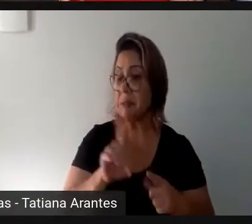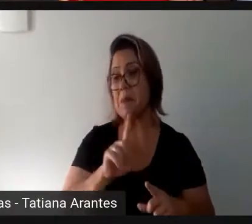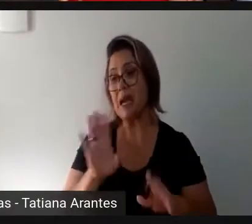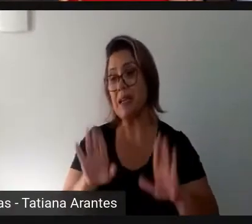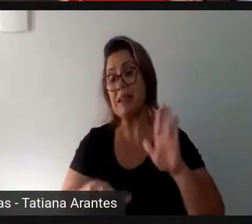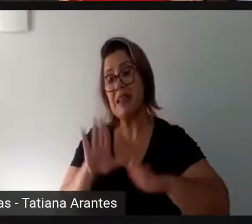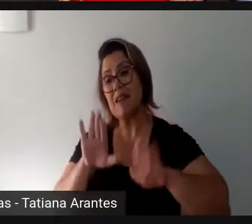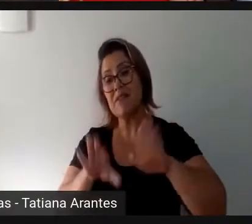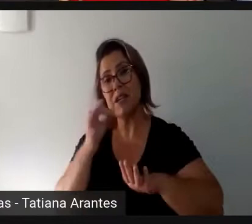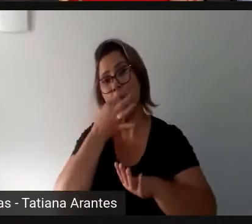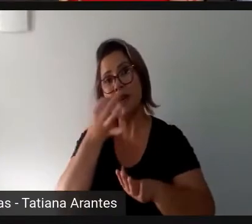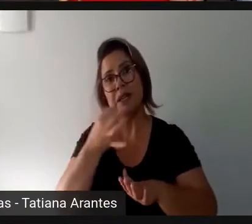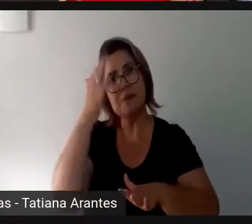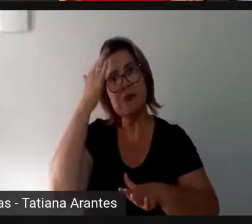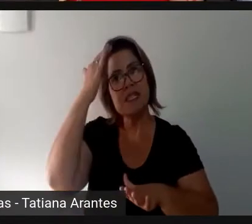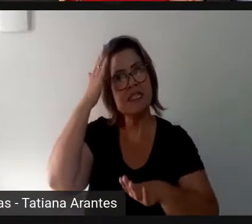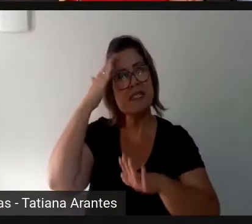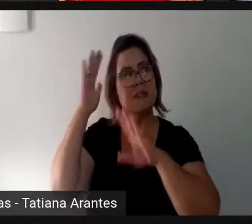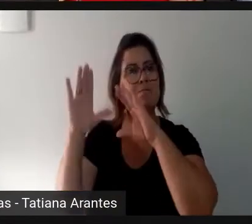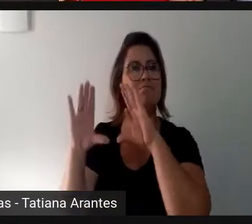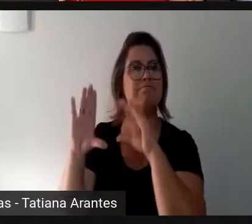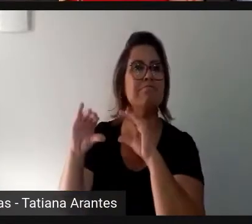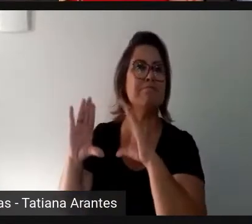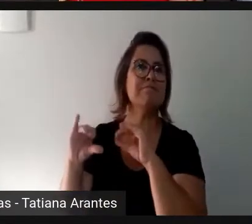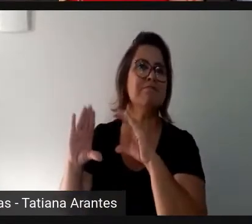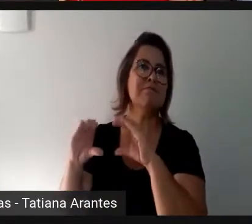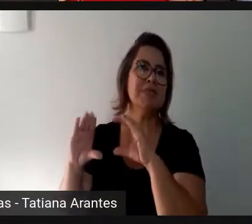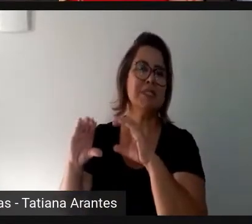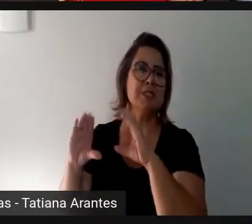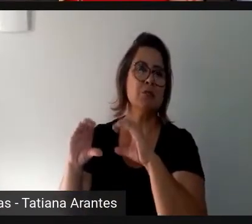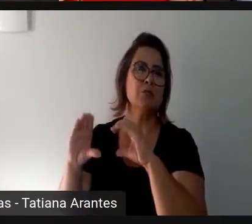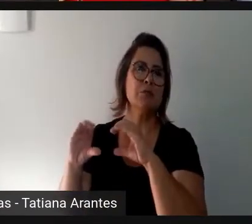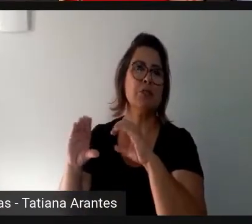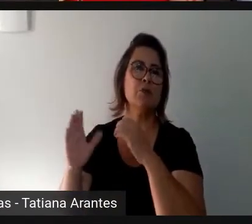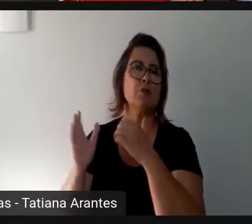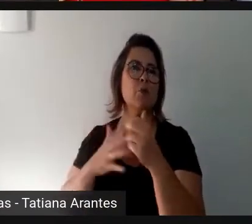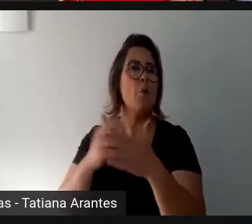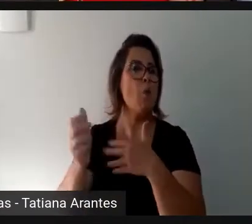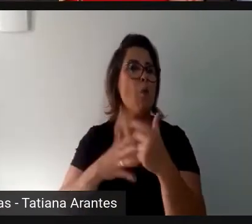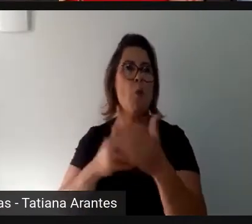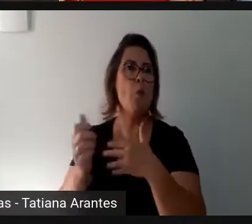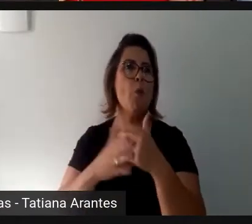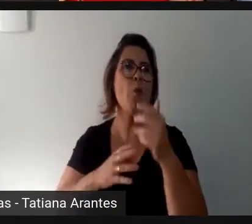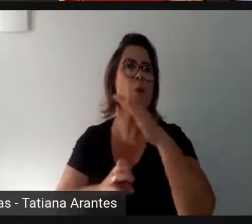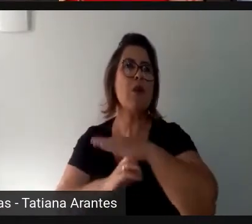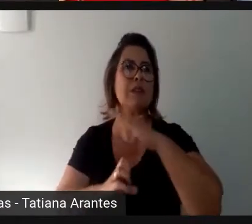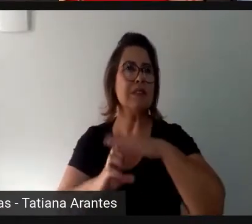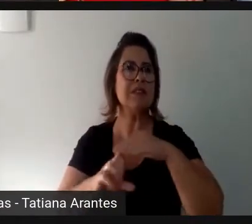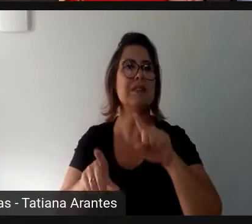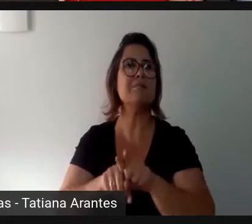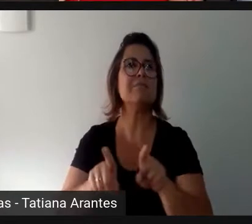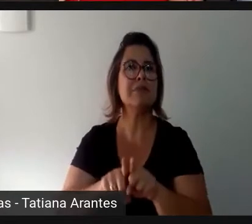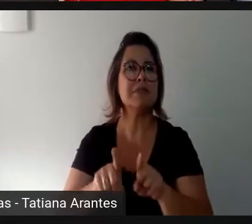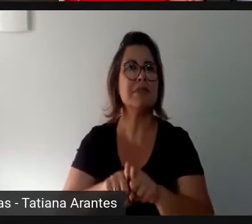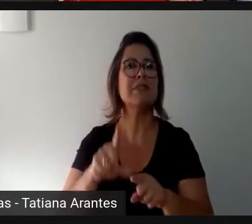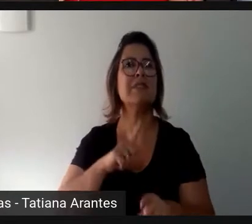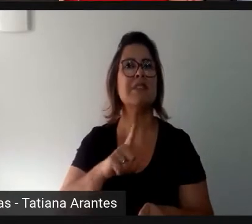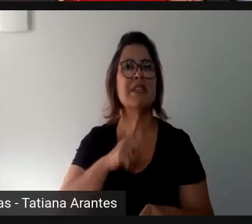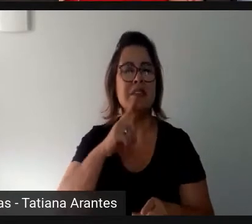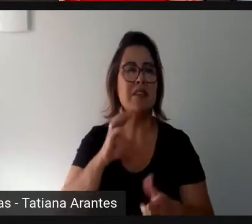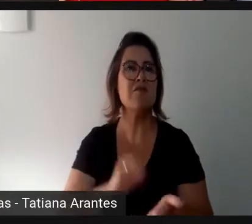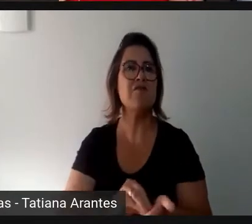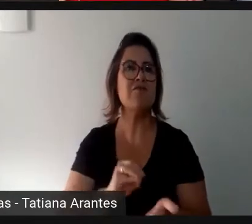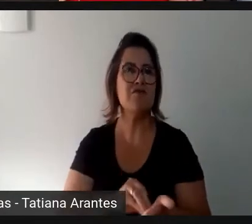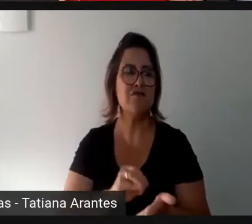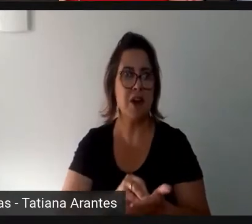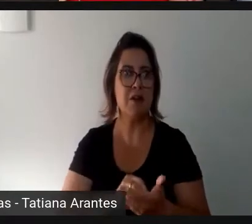sério de maturidade. Eu acho que qualquer órgão decisor, agência reguladora, tinha que ter algum tipo de regulamentação para lobby. E eu acho que na falta da